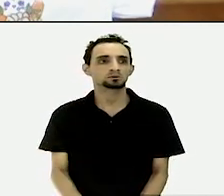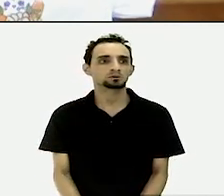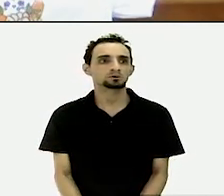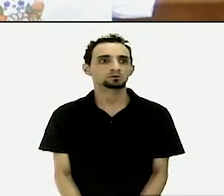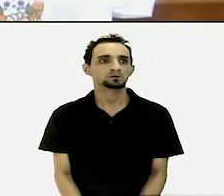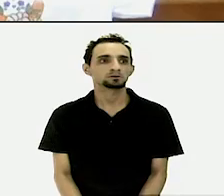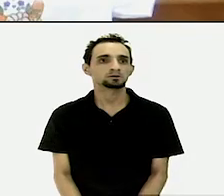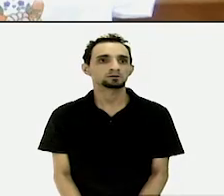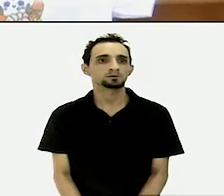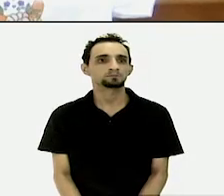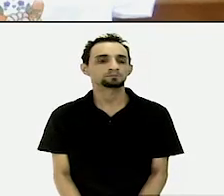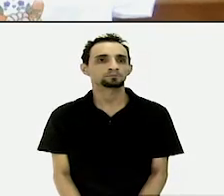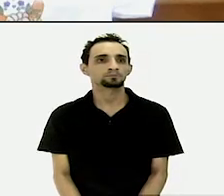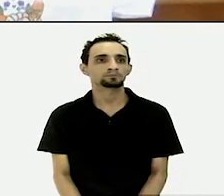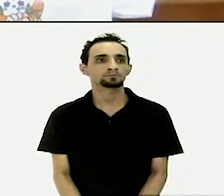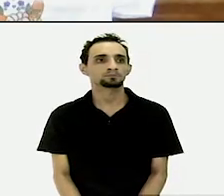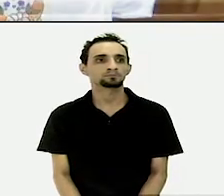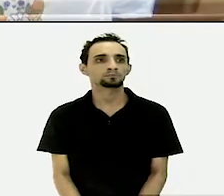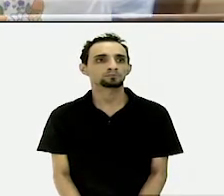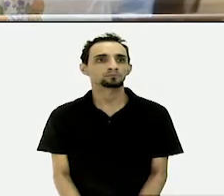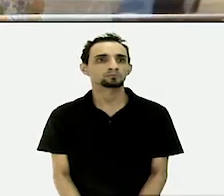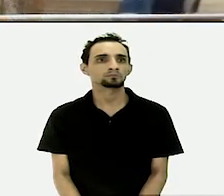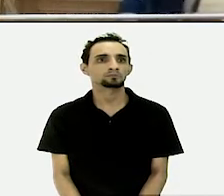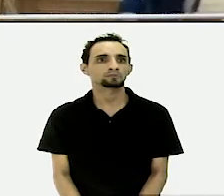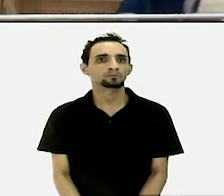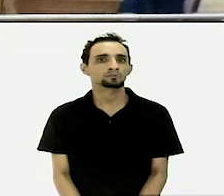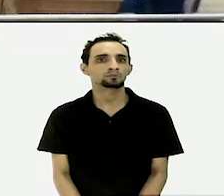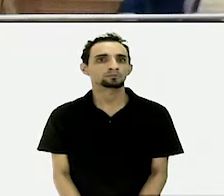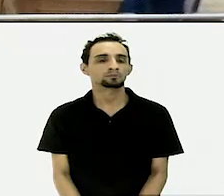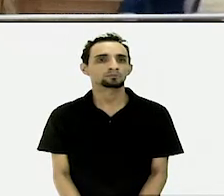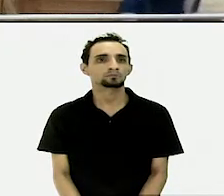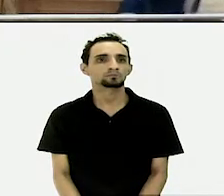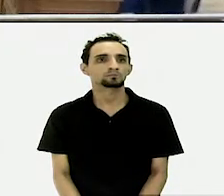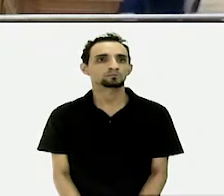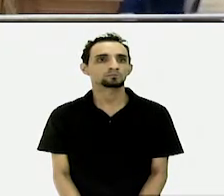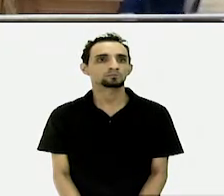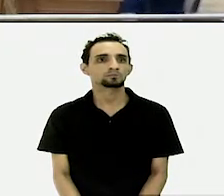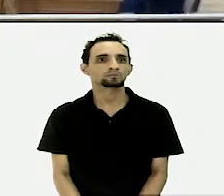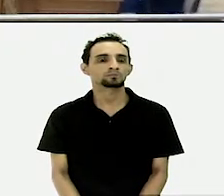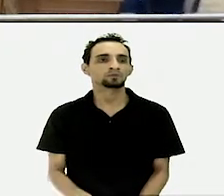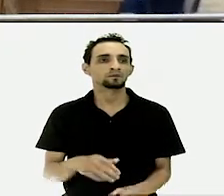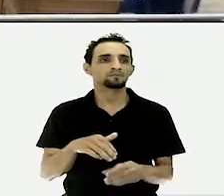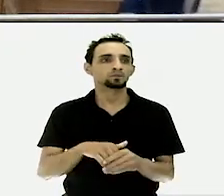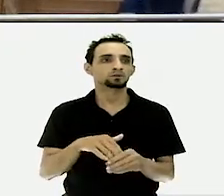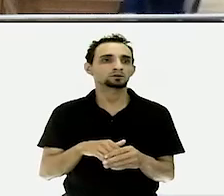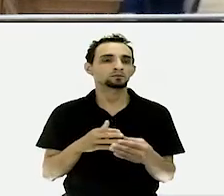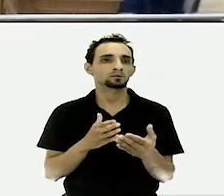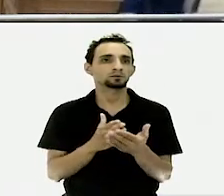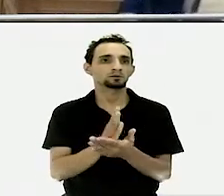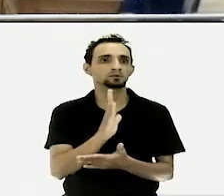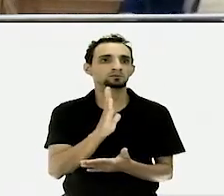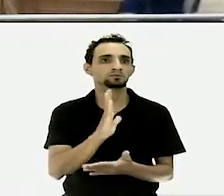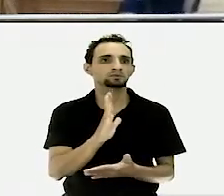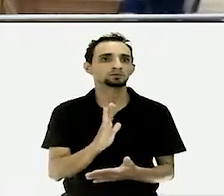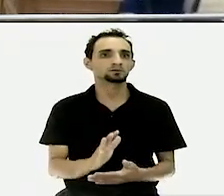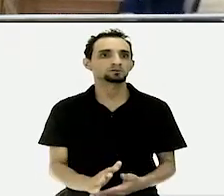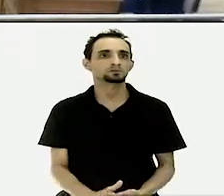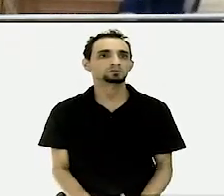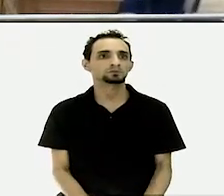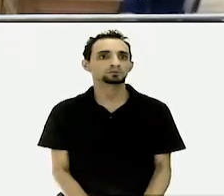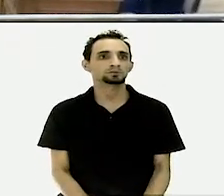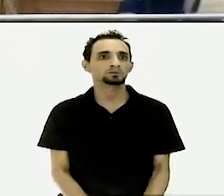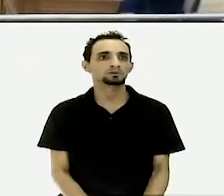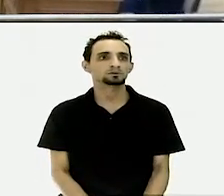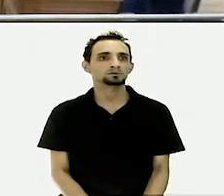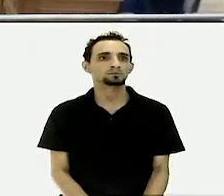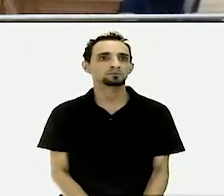Moção está em discussão. Em votação. Aprovado. Senhor presidente, esgotado o material da